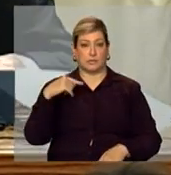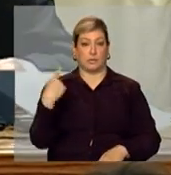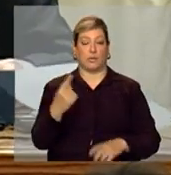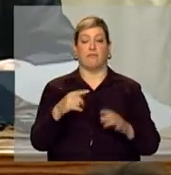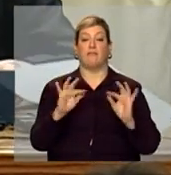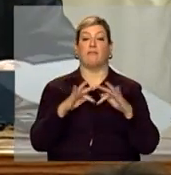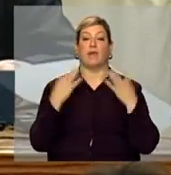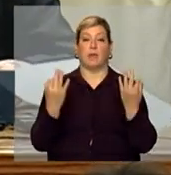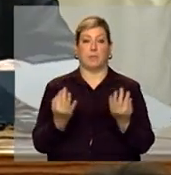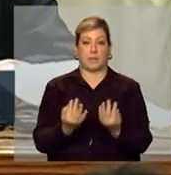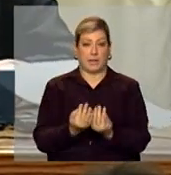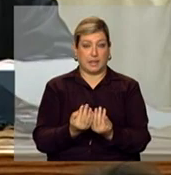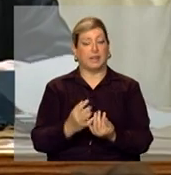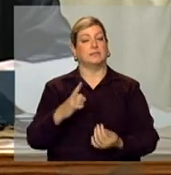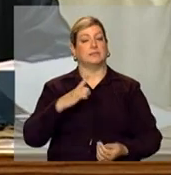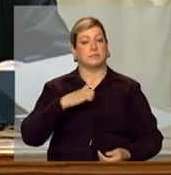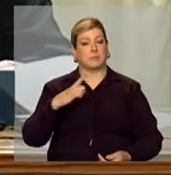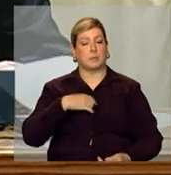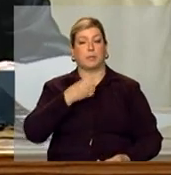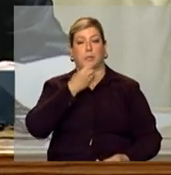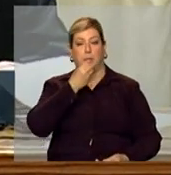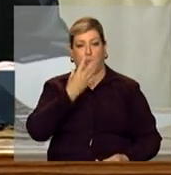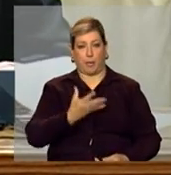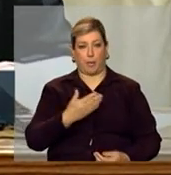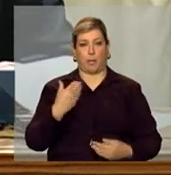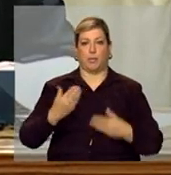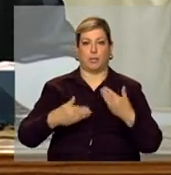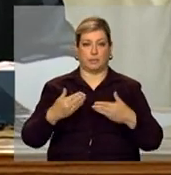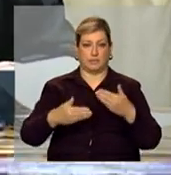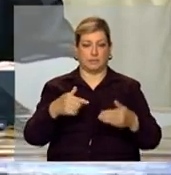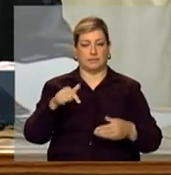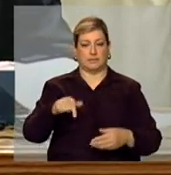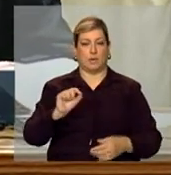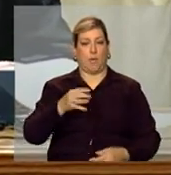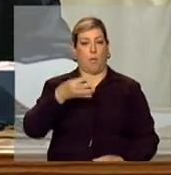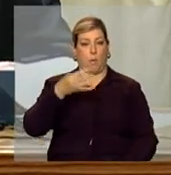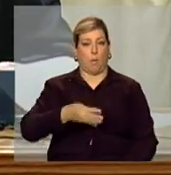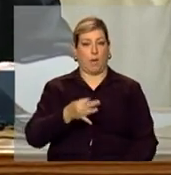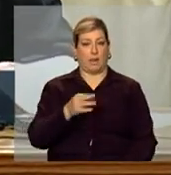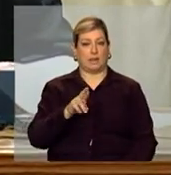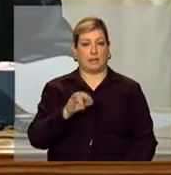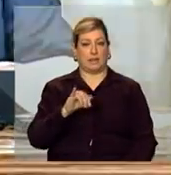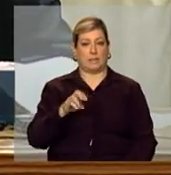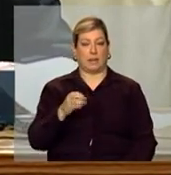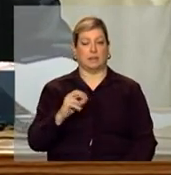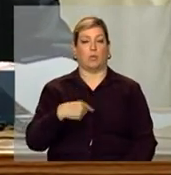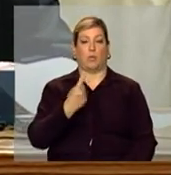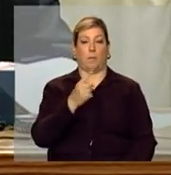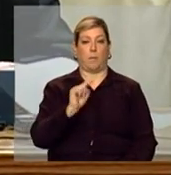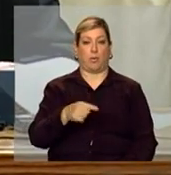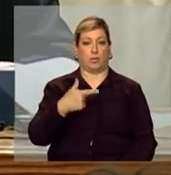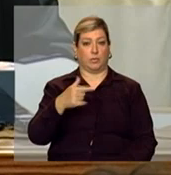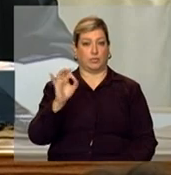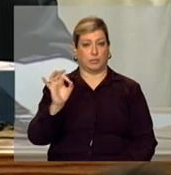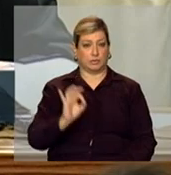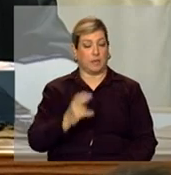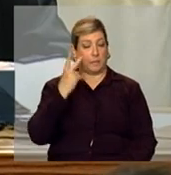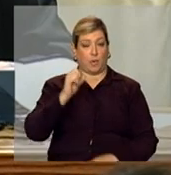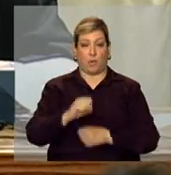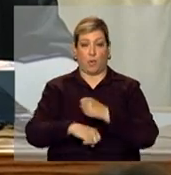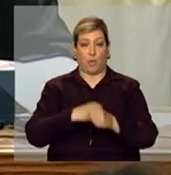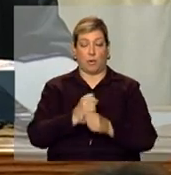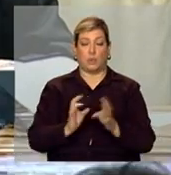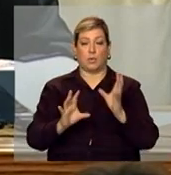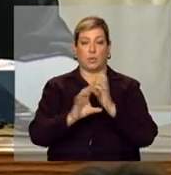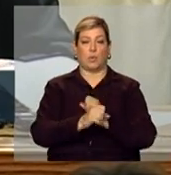famílias teve um Bom desempenho nesse quarto trimestre de 1.2 e anualizado dá cerca